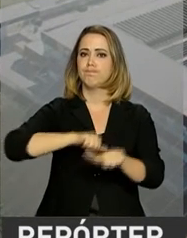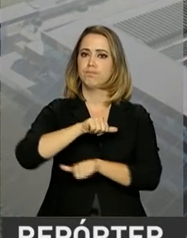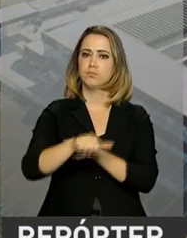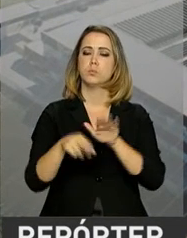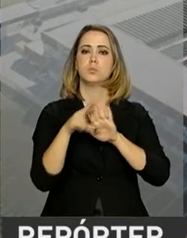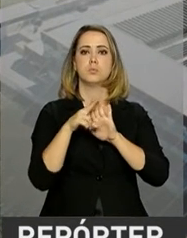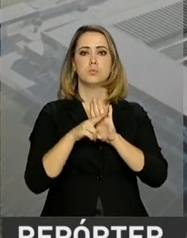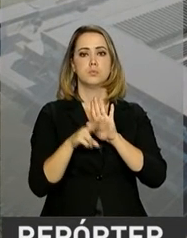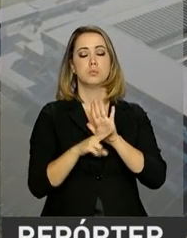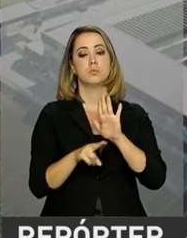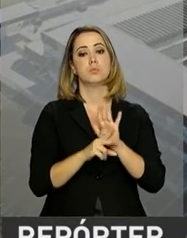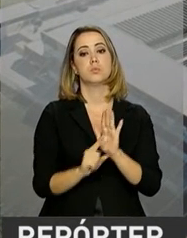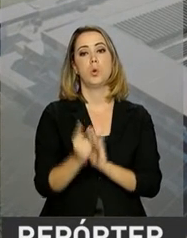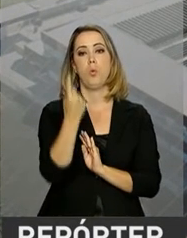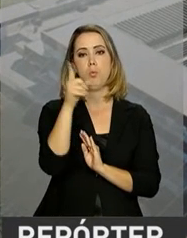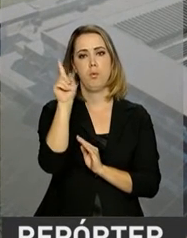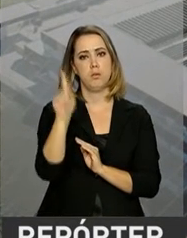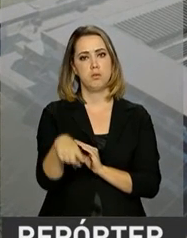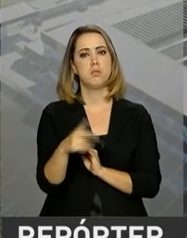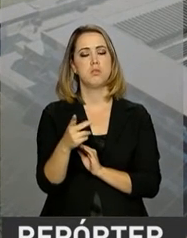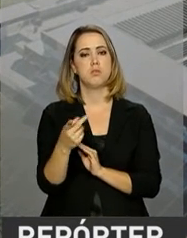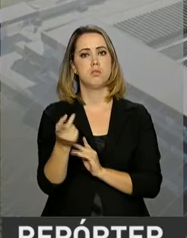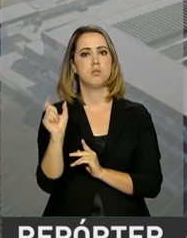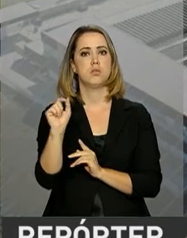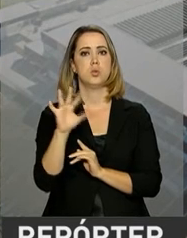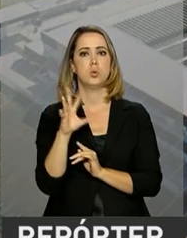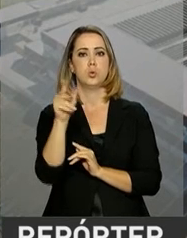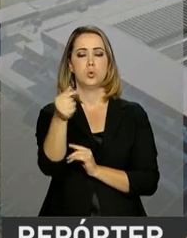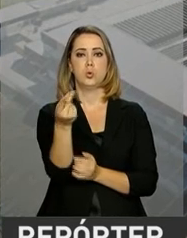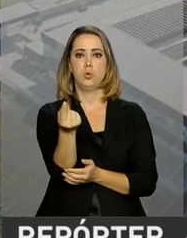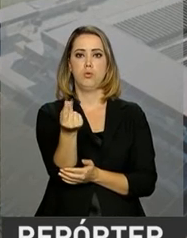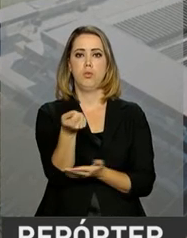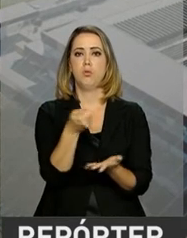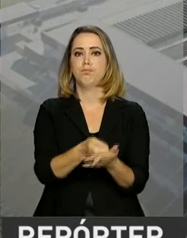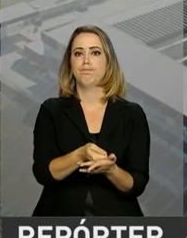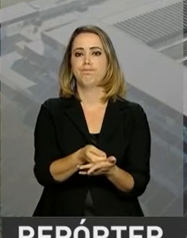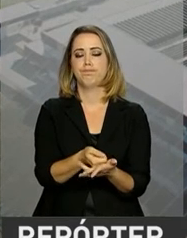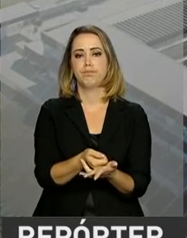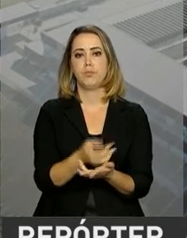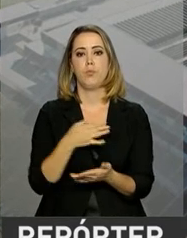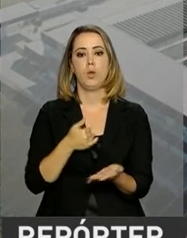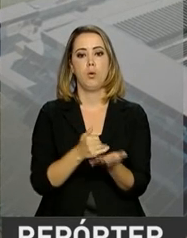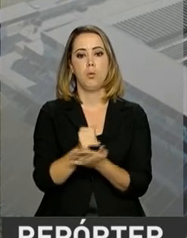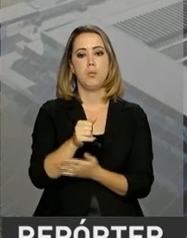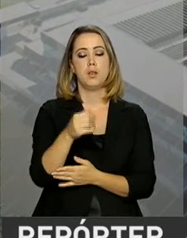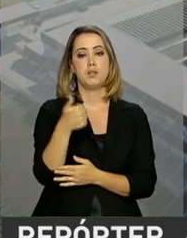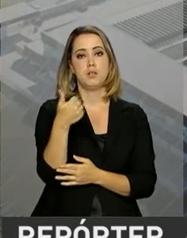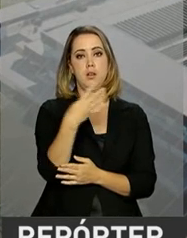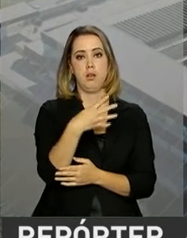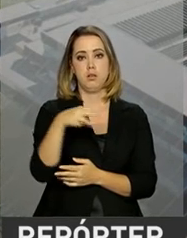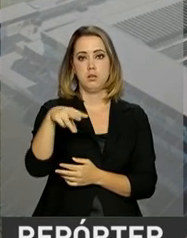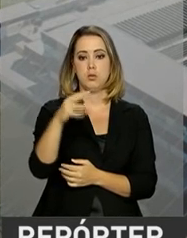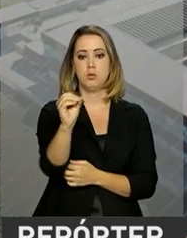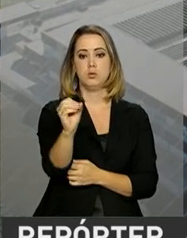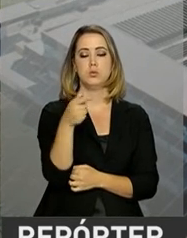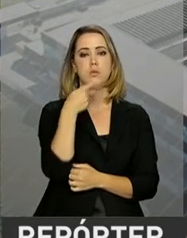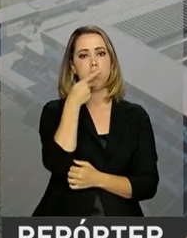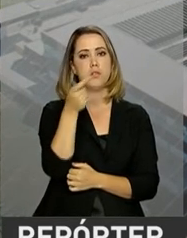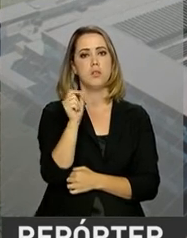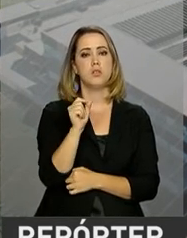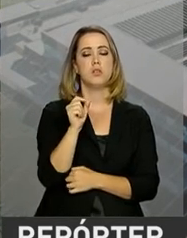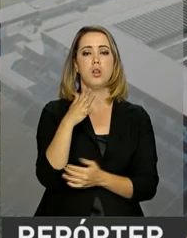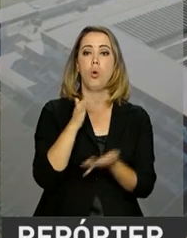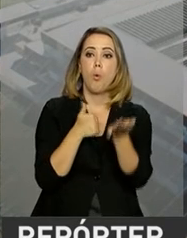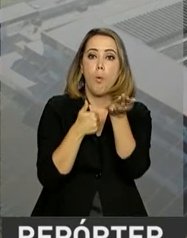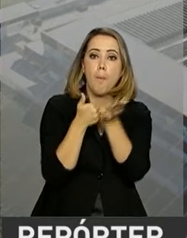aéreas uma delas se refere ao valor total da passagem a partir de 14 de março as companhias aéreas deverão informar